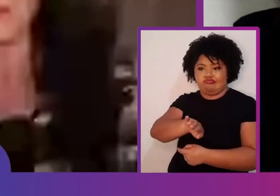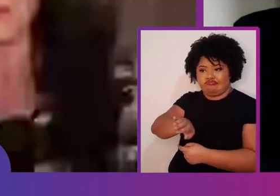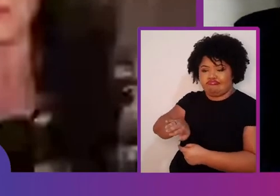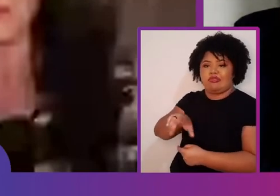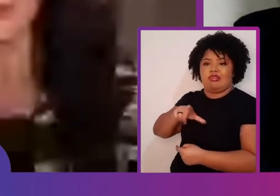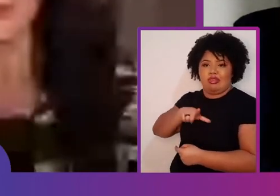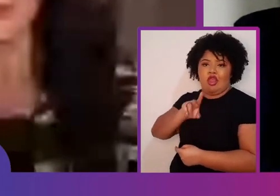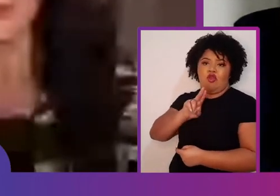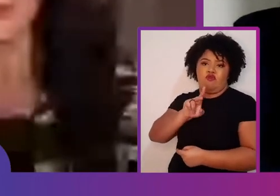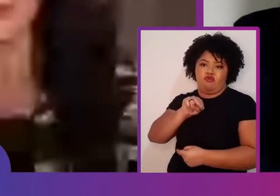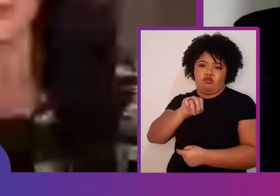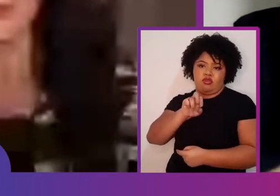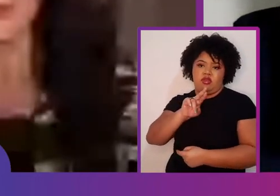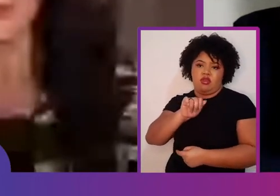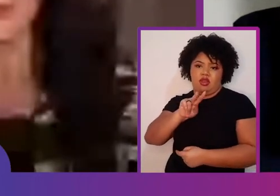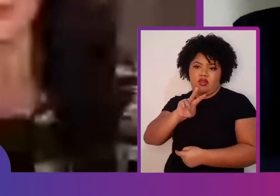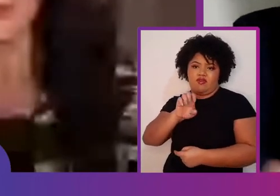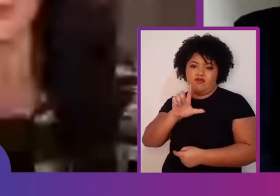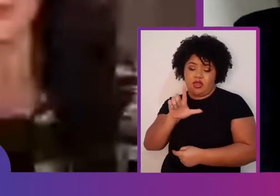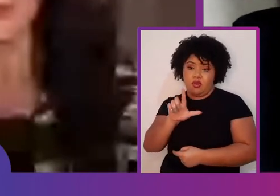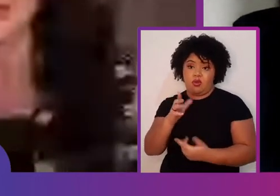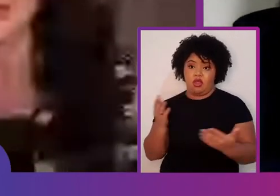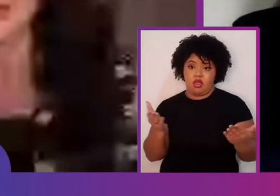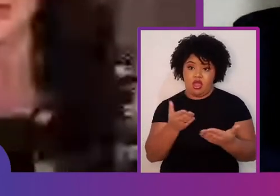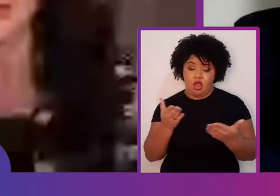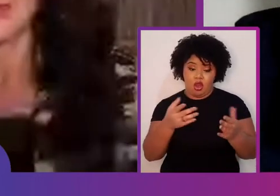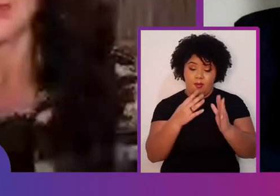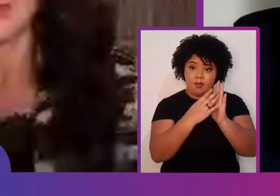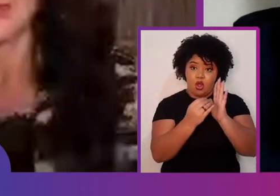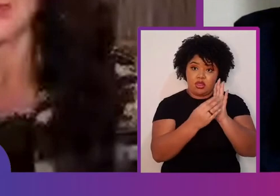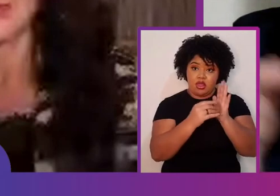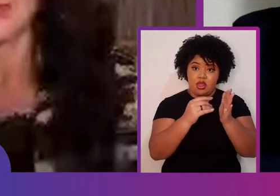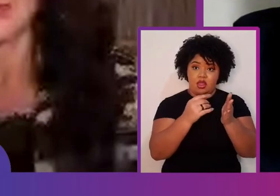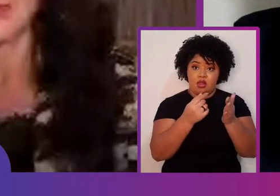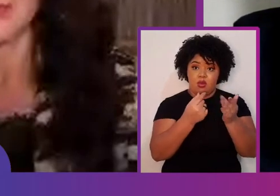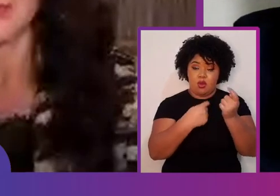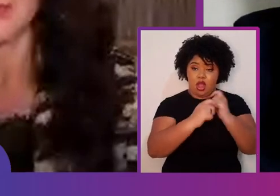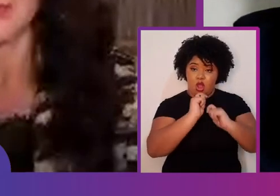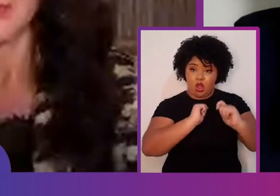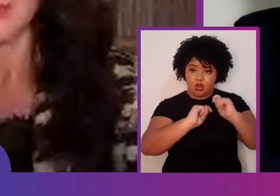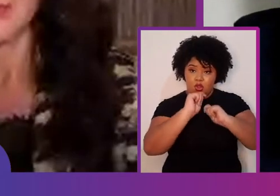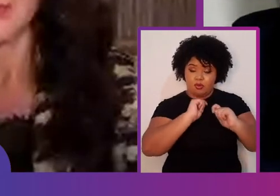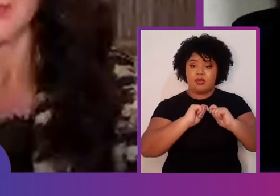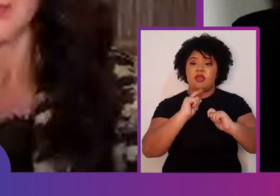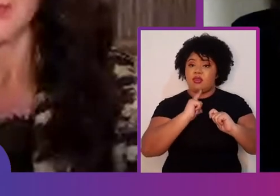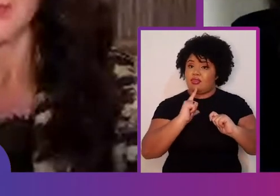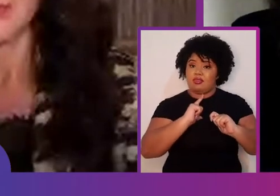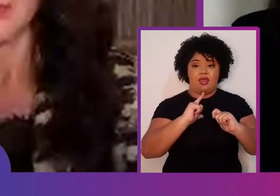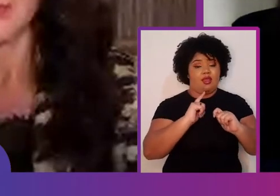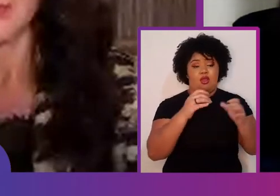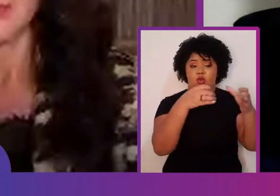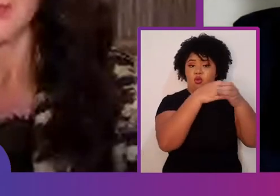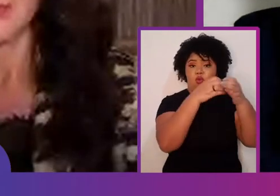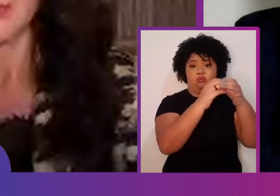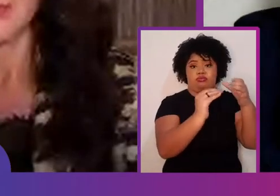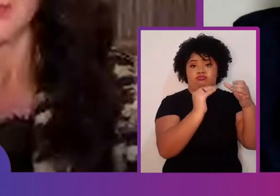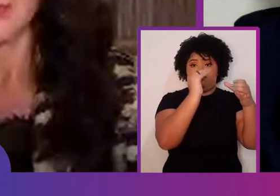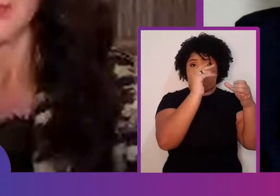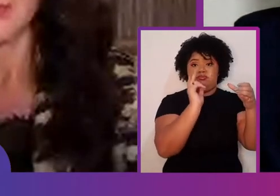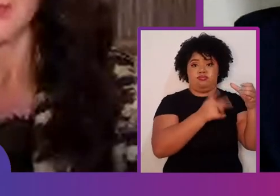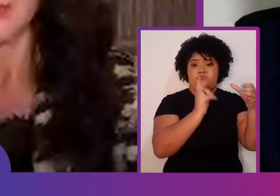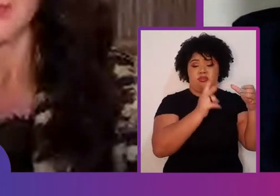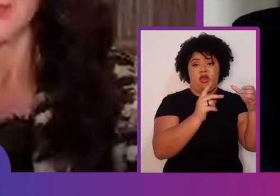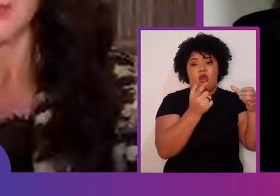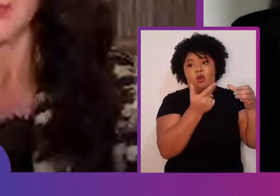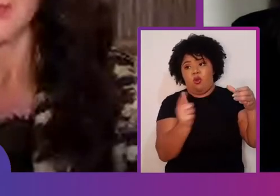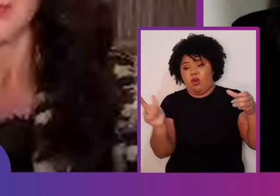liberal é um modelo que vai favorecer grupos em detrimento de outros. É natural do modelo liberal que algumas